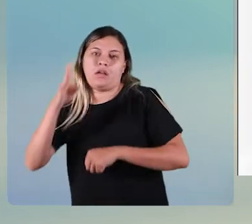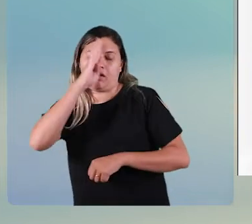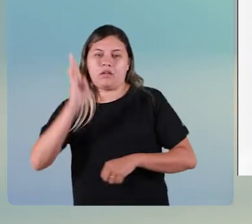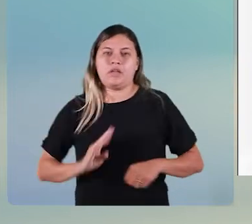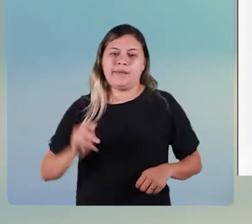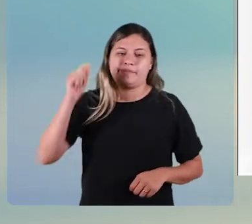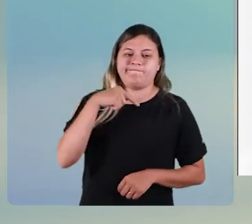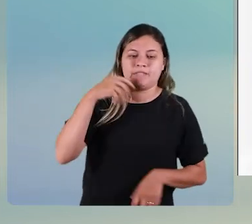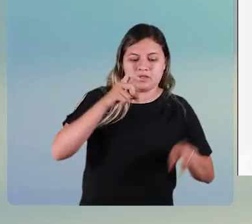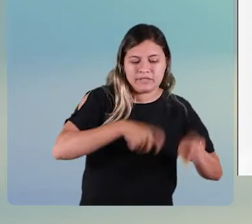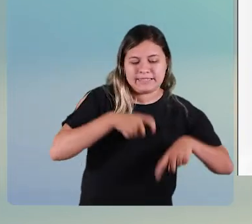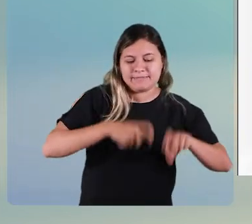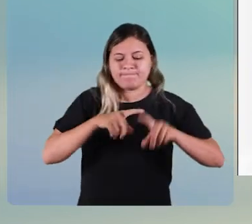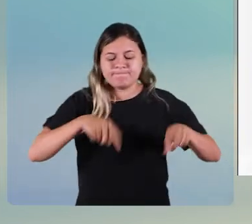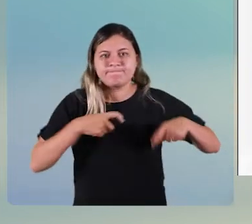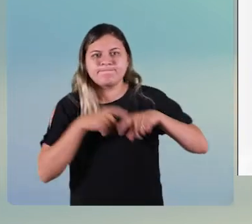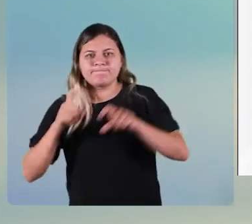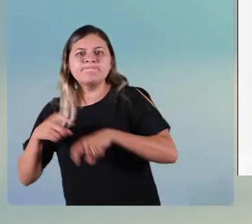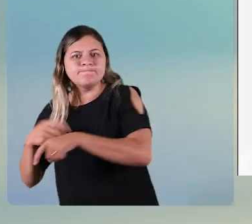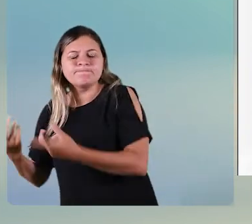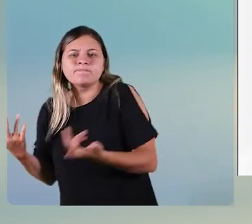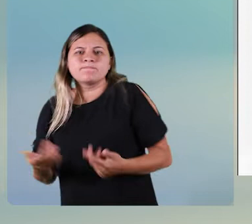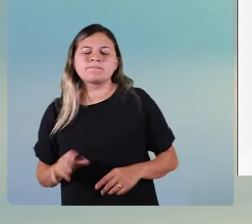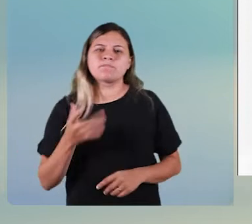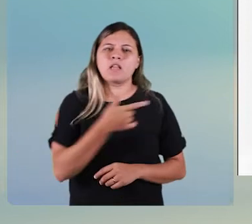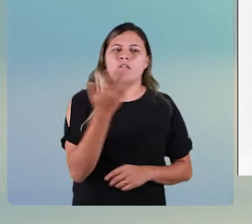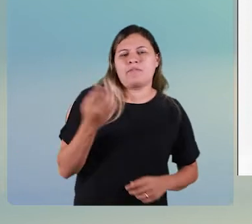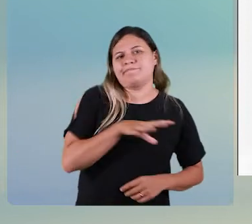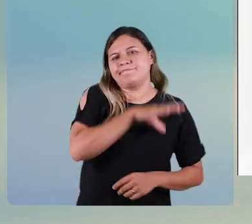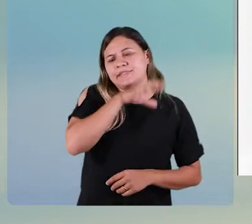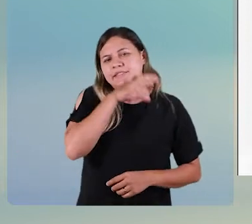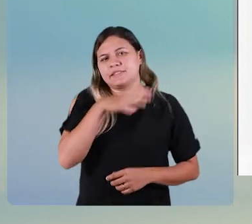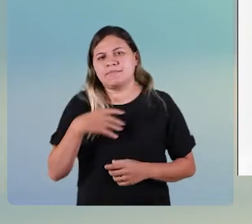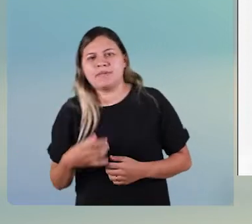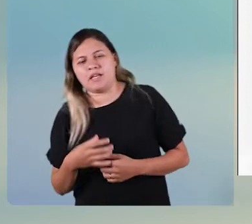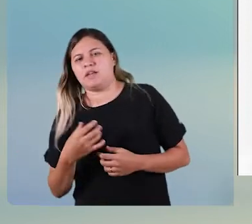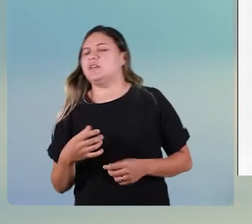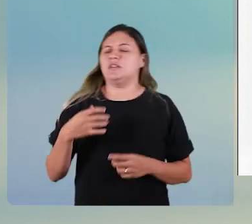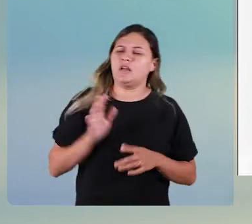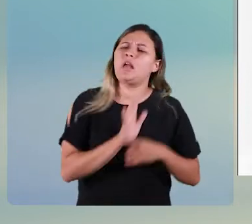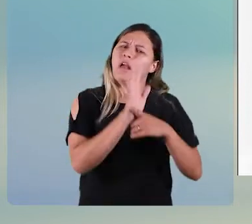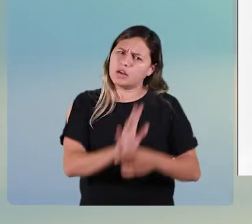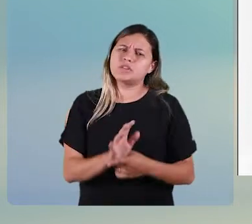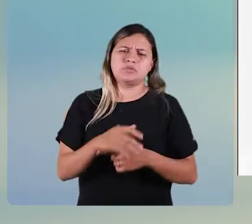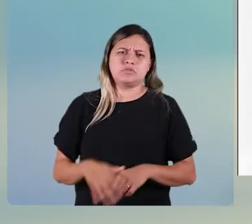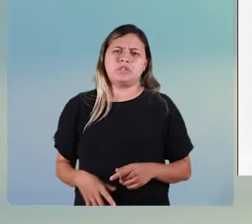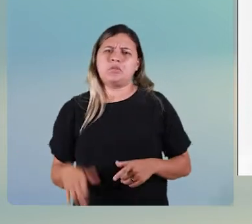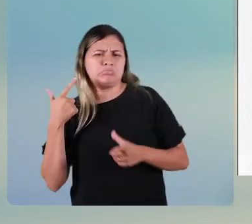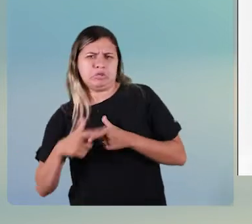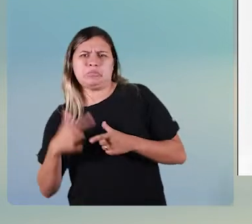potencial agrícola, né, agropecuário. Então, assim, resíduos vegetais e animais não são problema aqui para o nosso país, né?